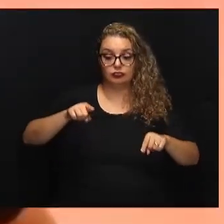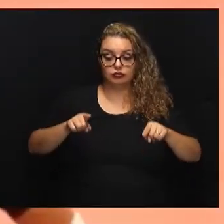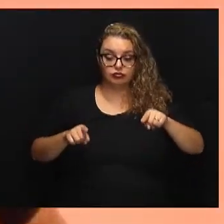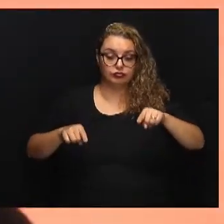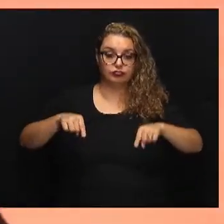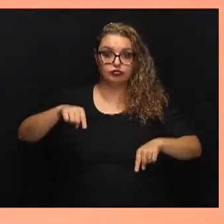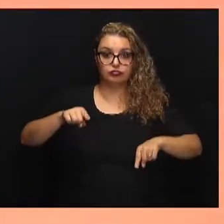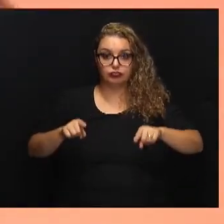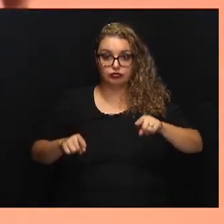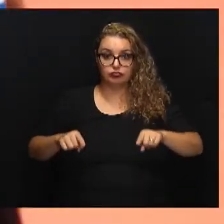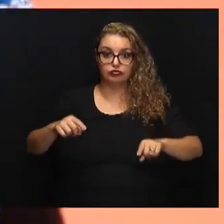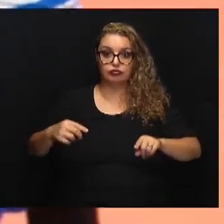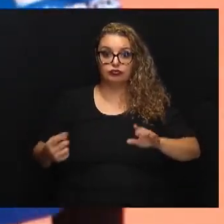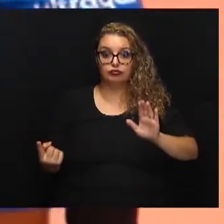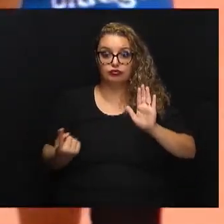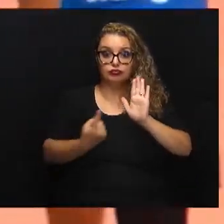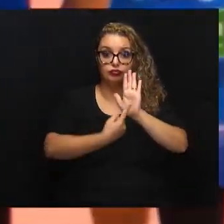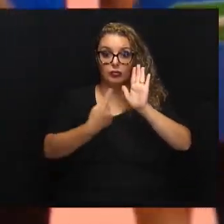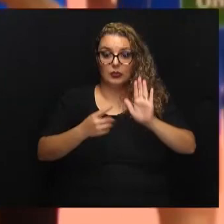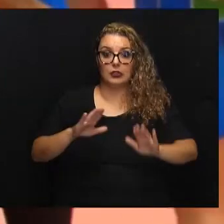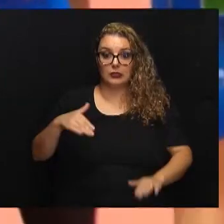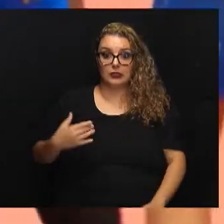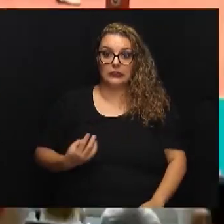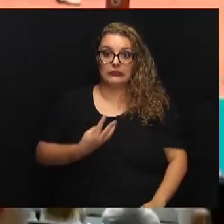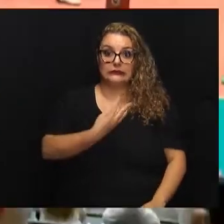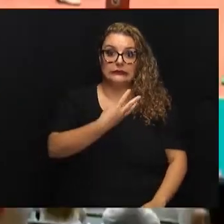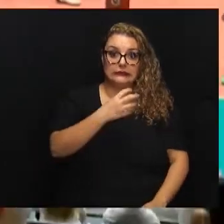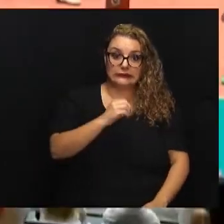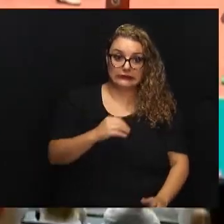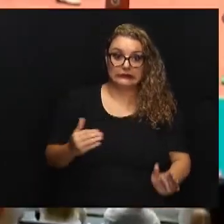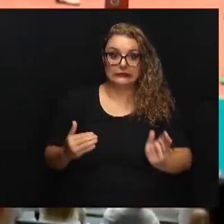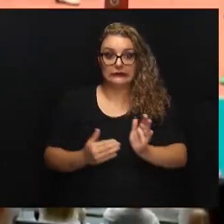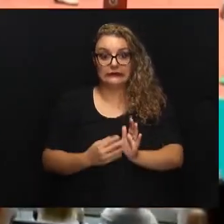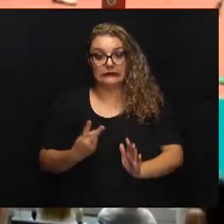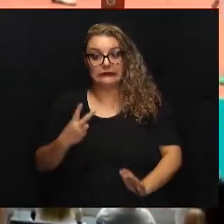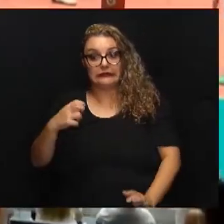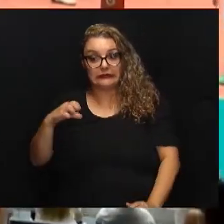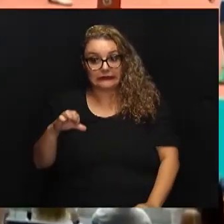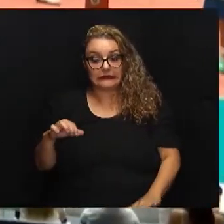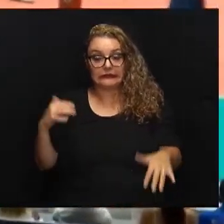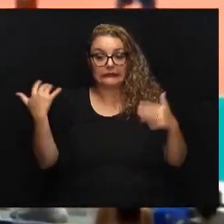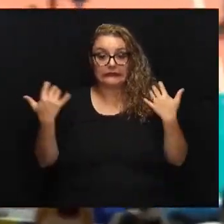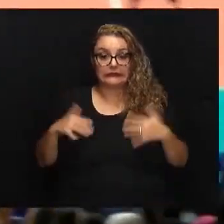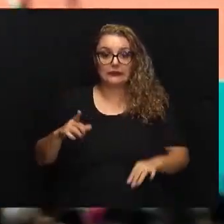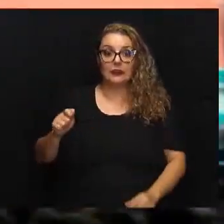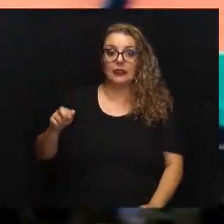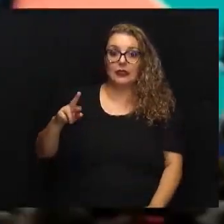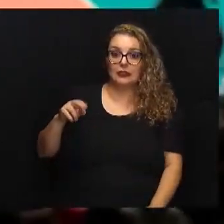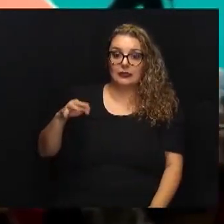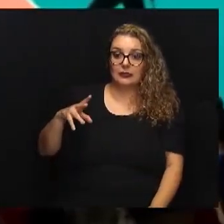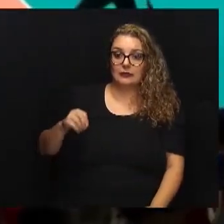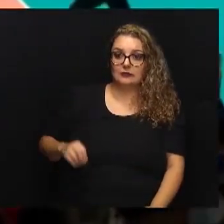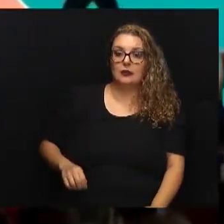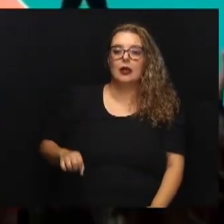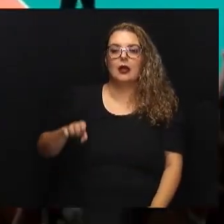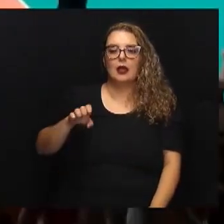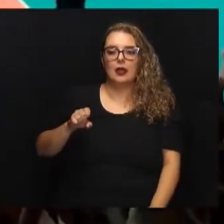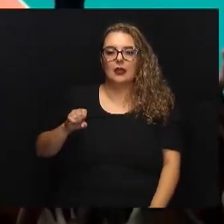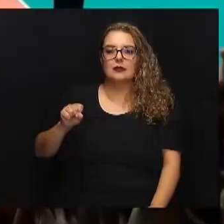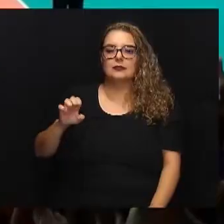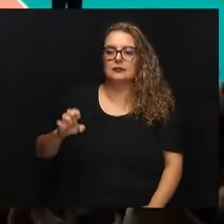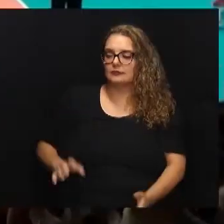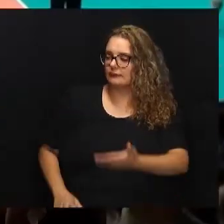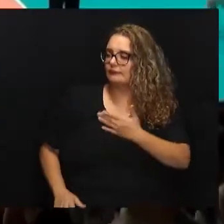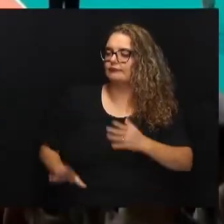no marcador, até quando o placar marcava 30-29. Adriano fez este ace e fechou a